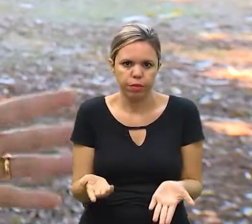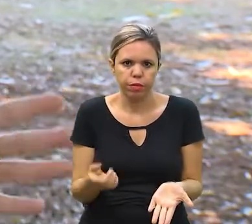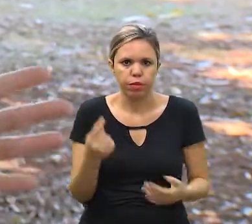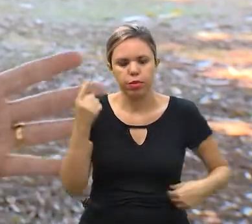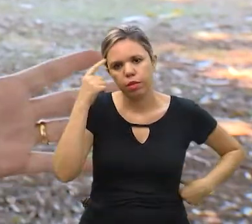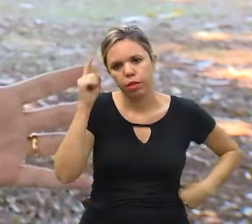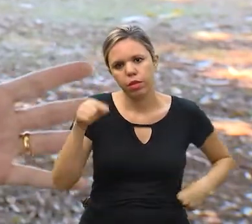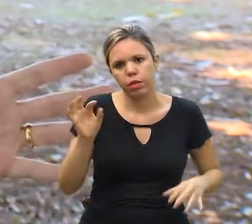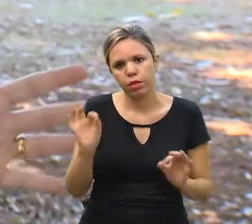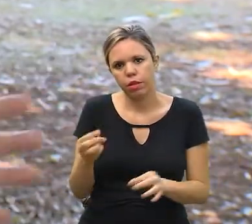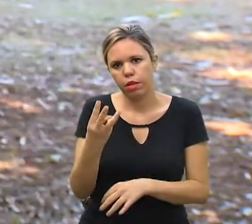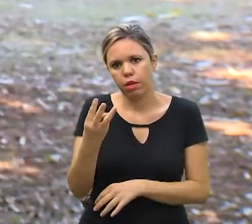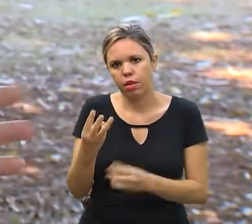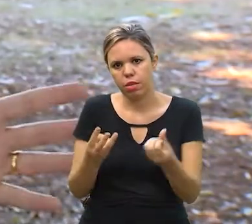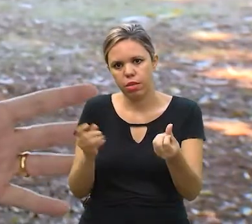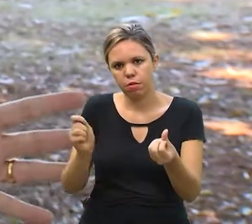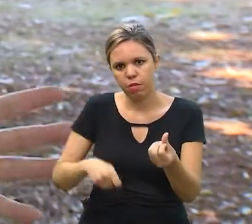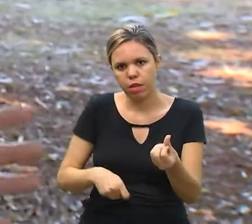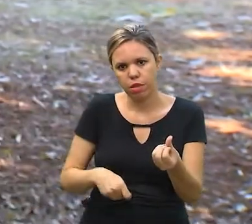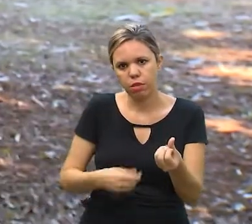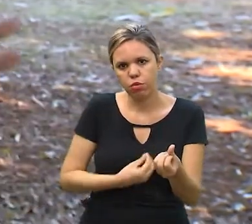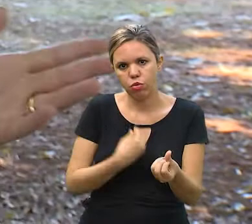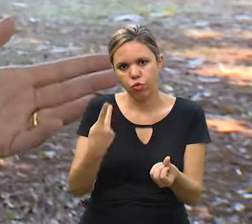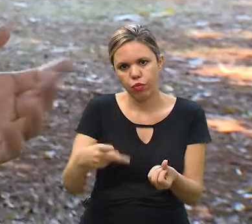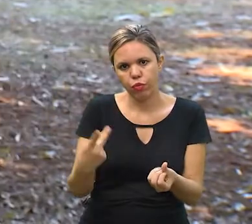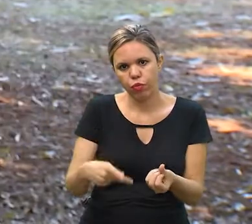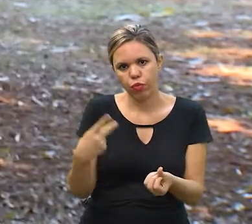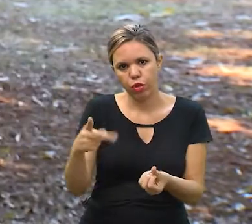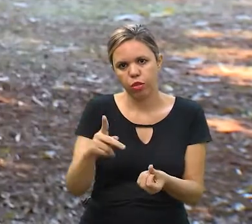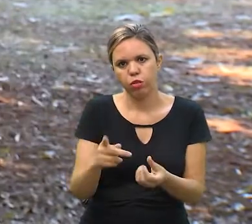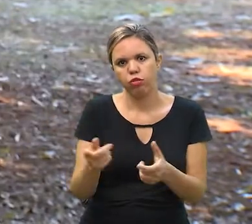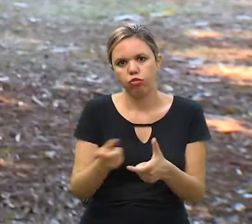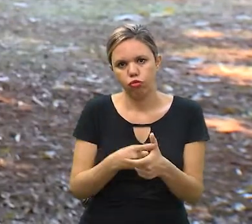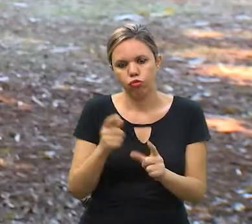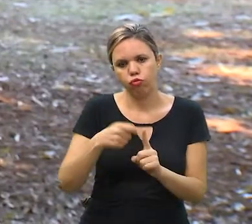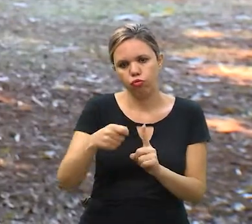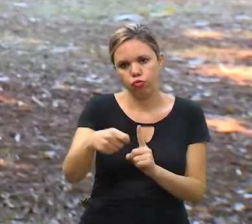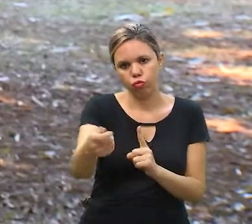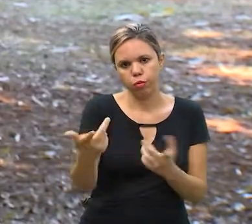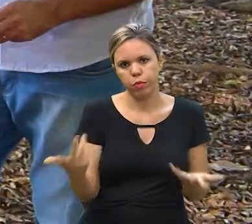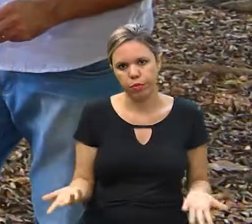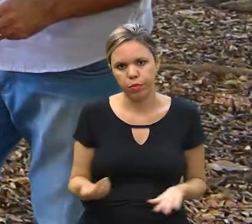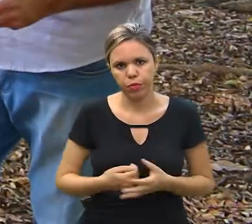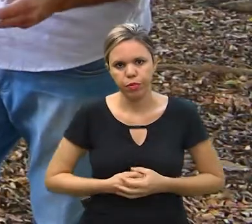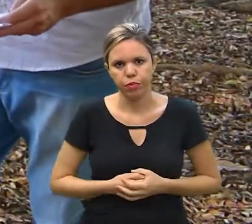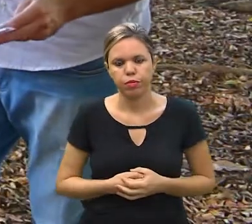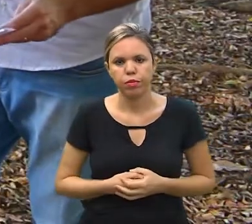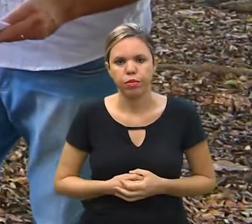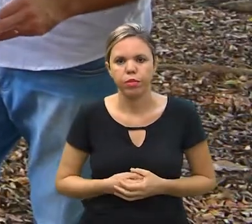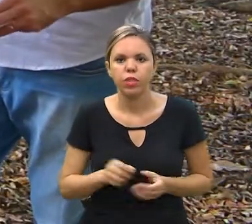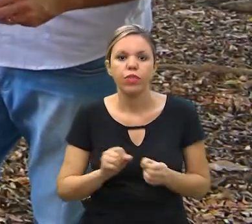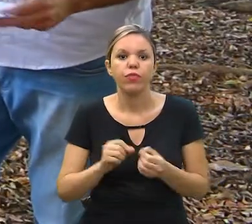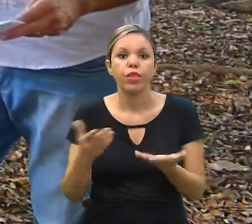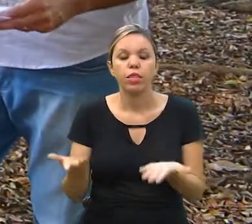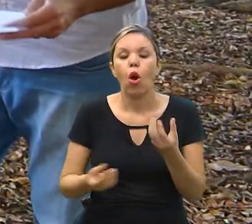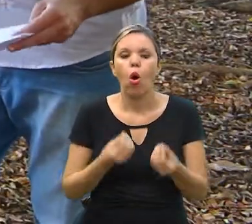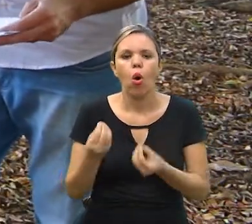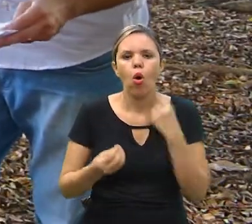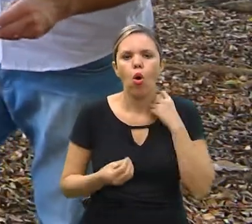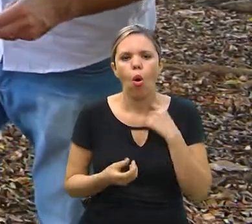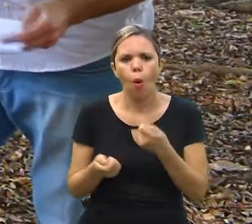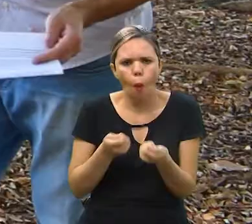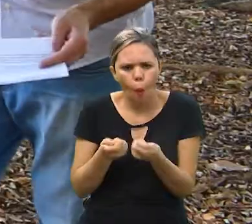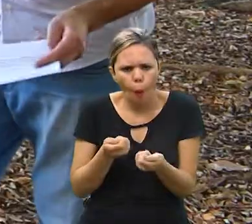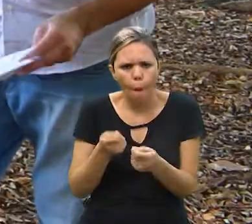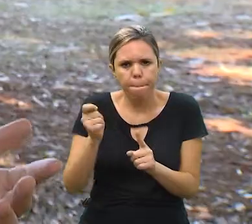ideal é de 3 a 6 meses do seu padrão de vida, da média das suas despesas mensais. Mas para fazer isso daí, você tem que